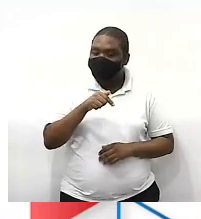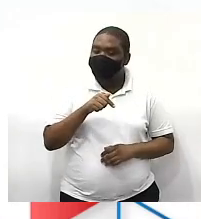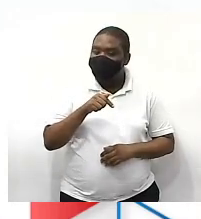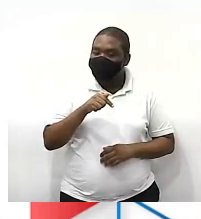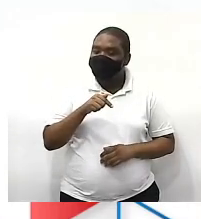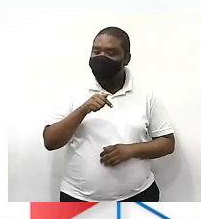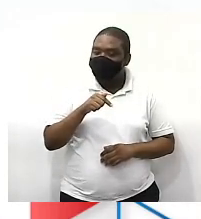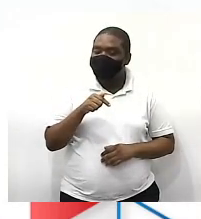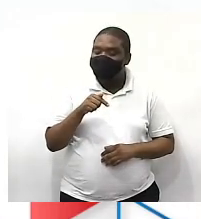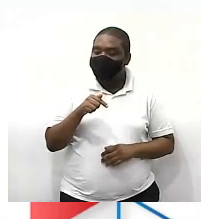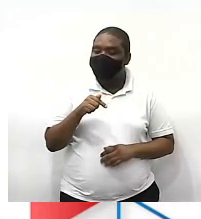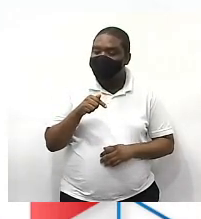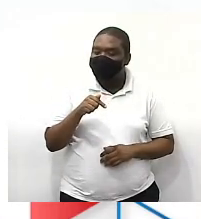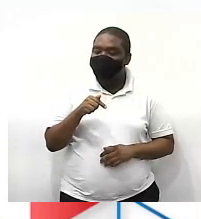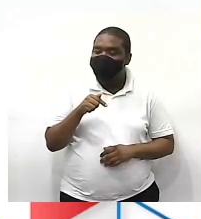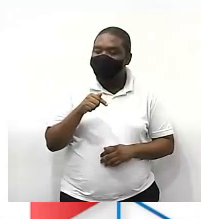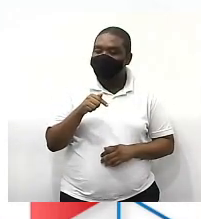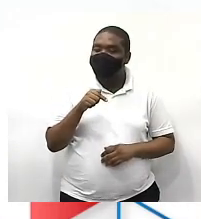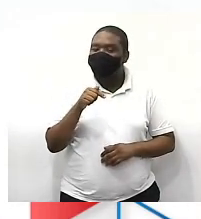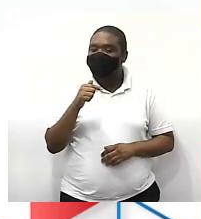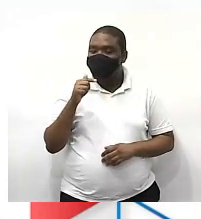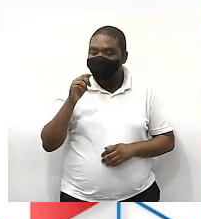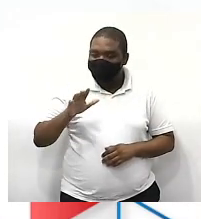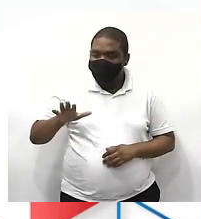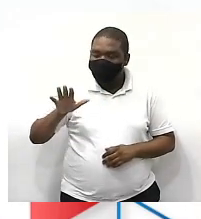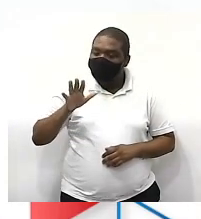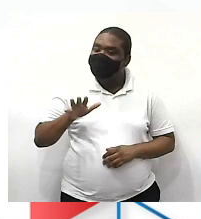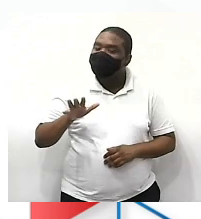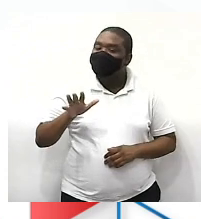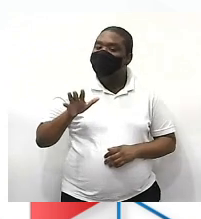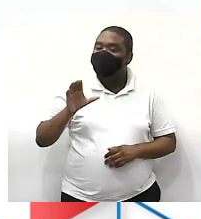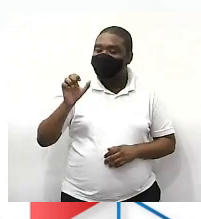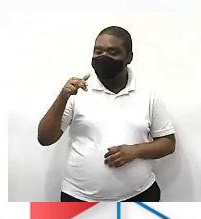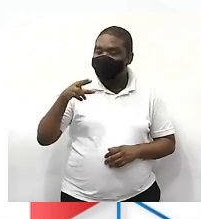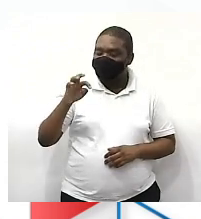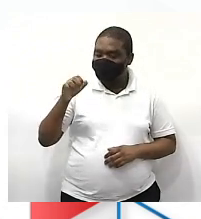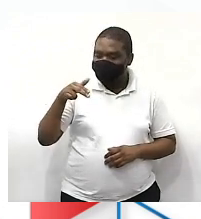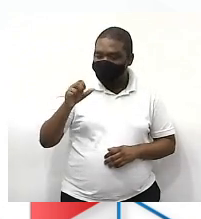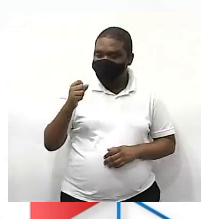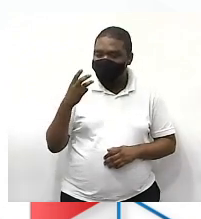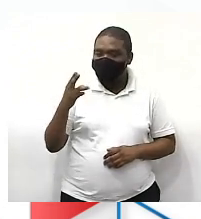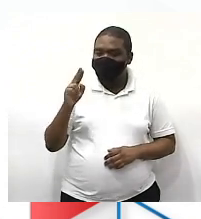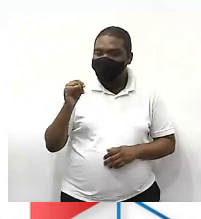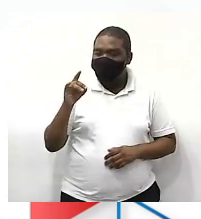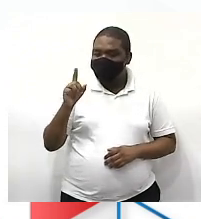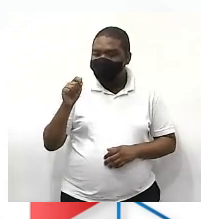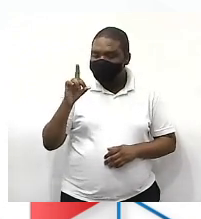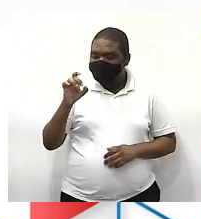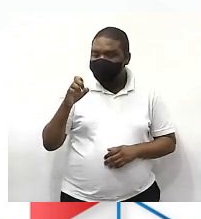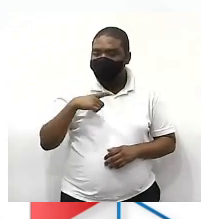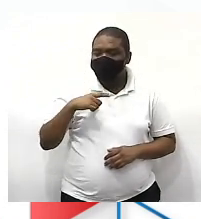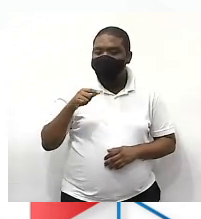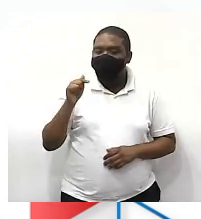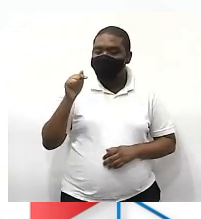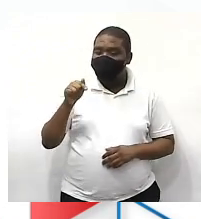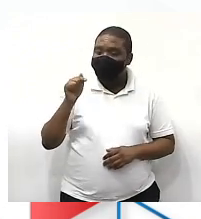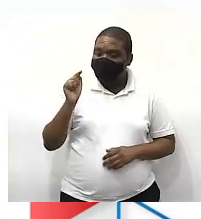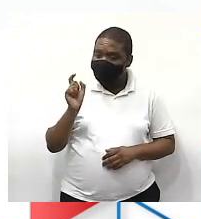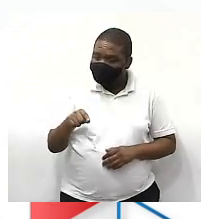de milhar, 5 unidades e centenas e 3 unidades, nós vamos ter esse